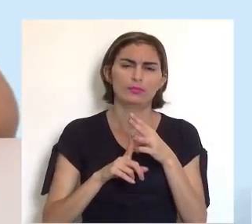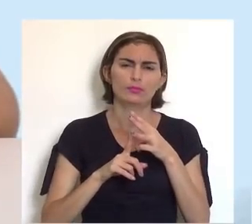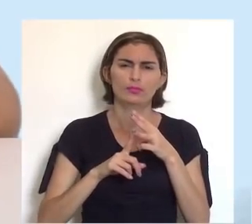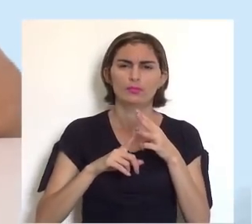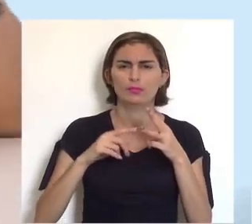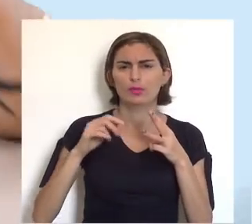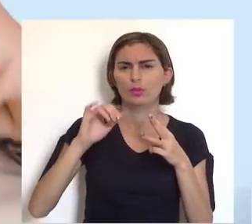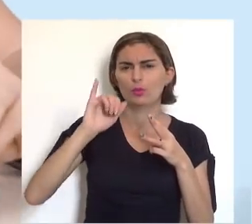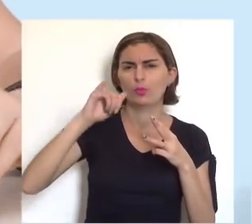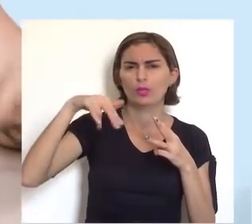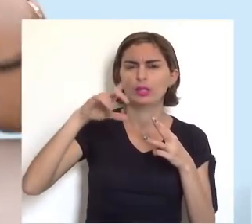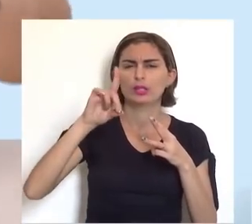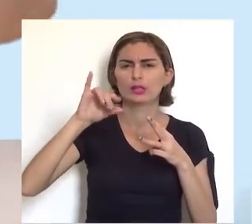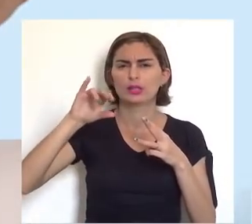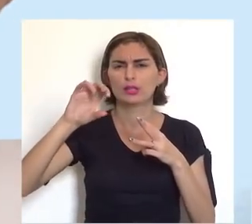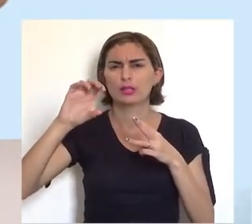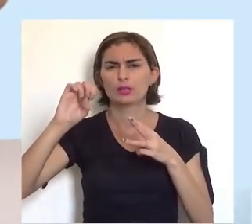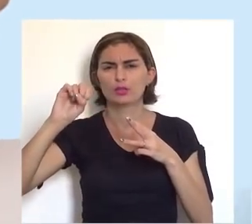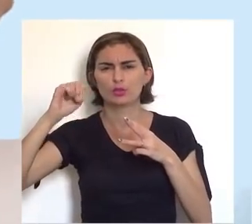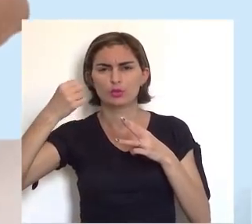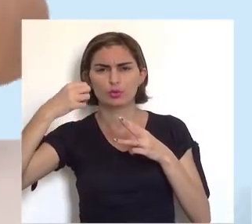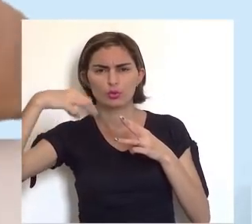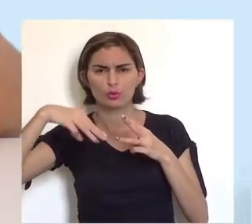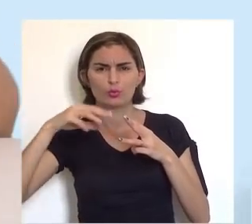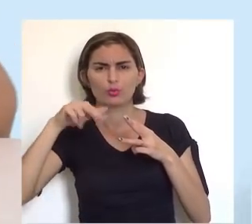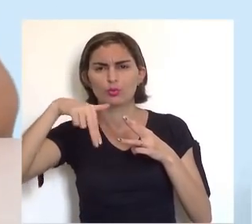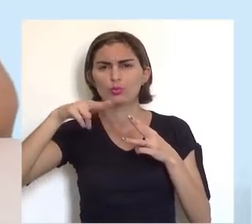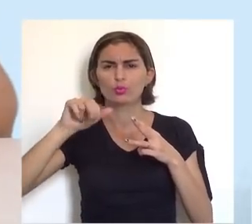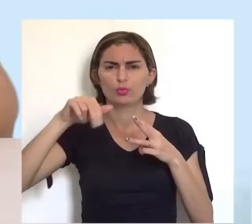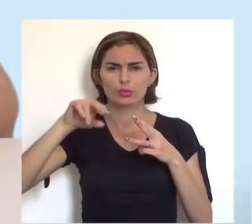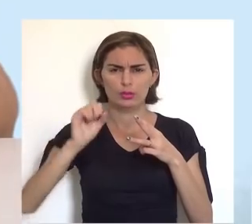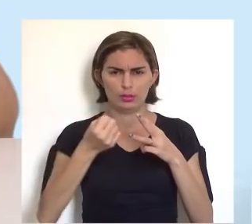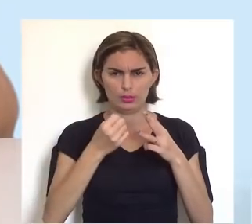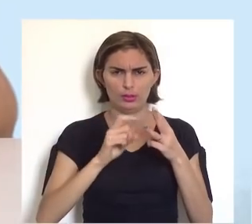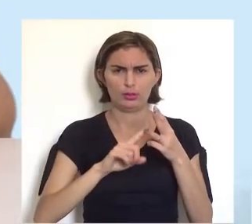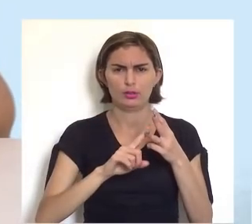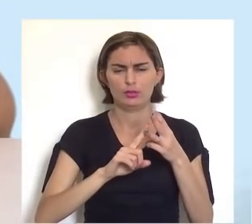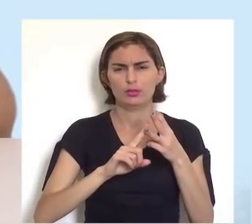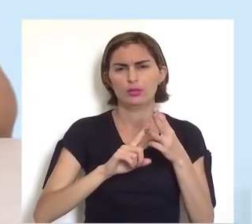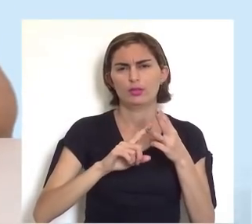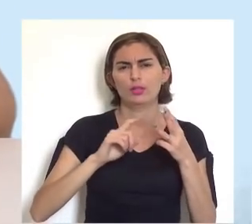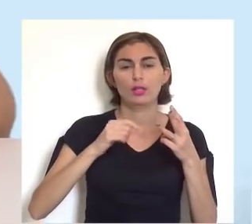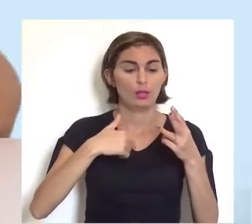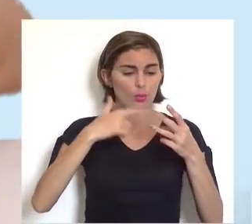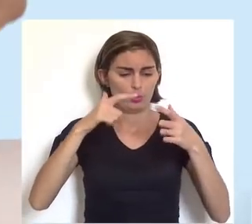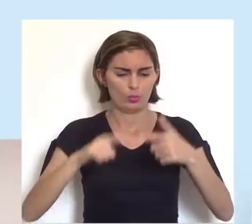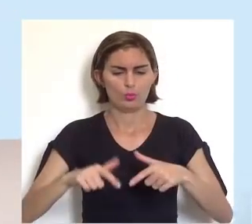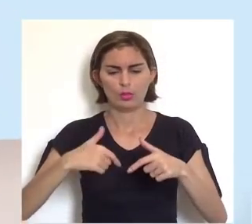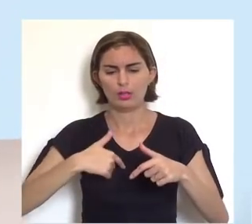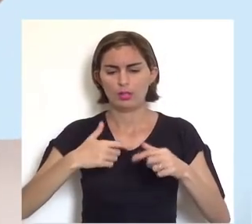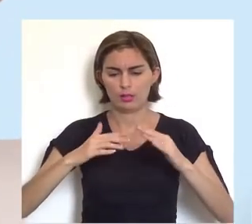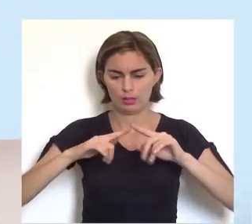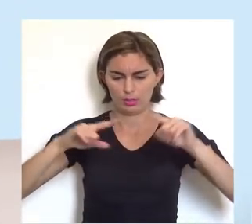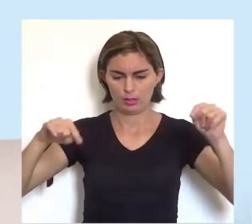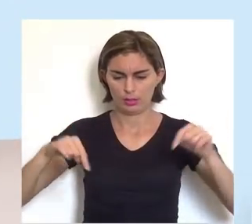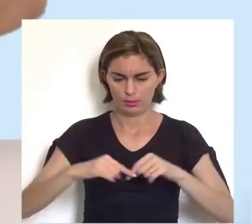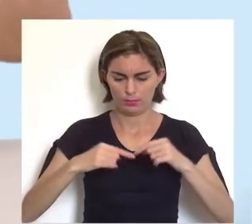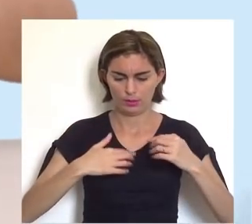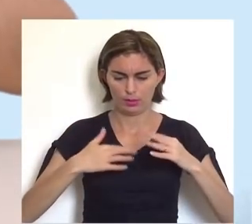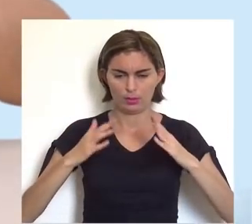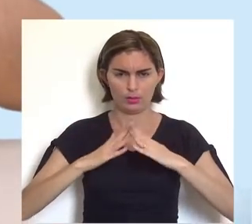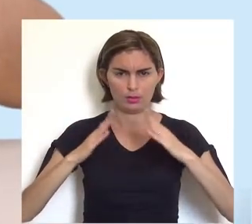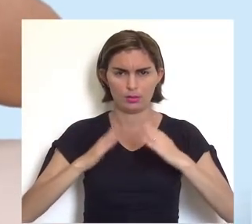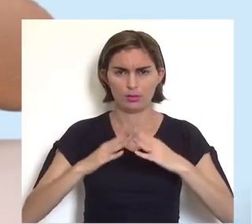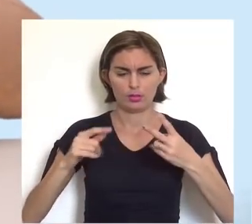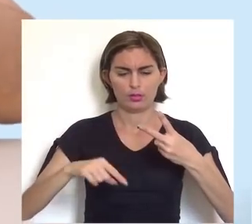e o Whindersson Nunes. Já o lugar, eu tenho aqui a sala da minha casa e aqui o